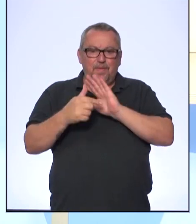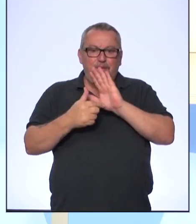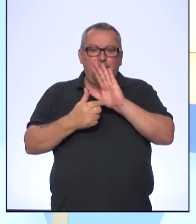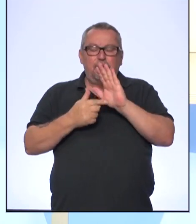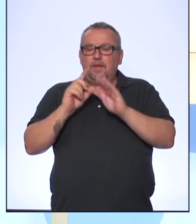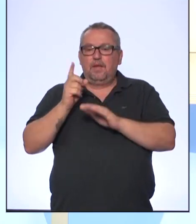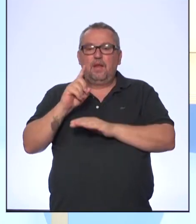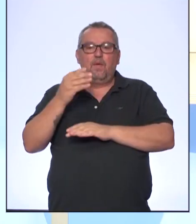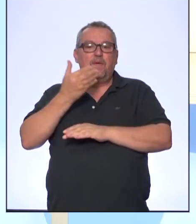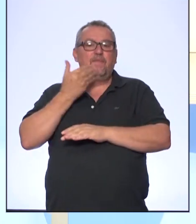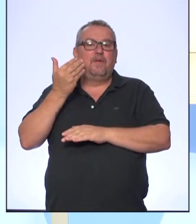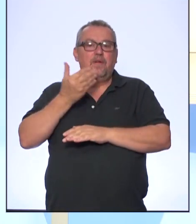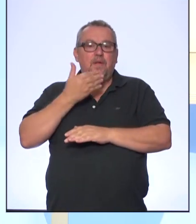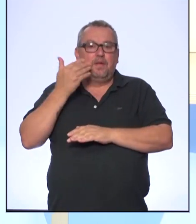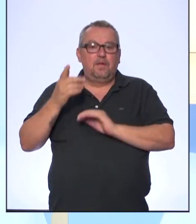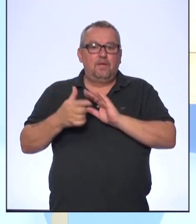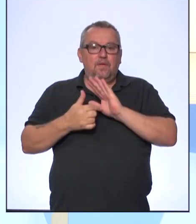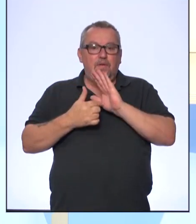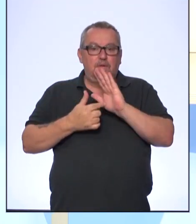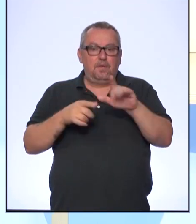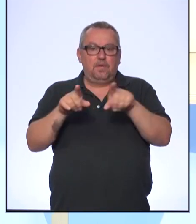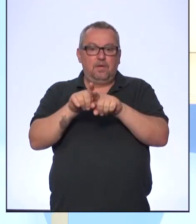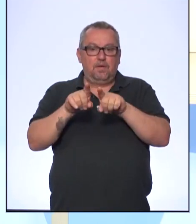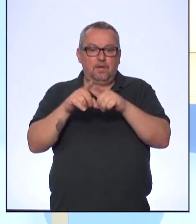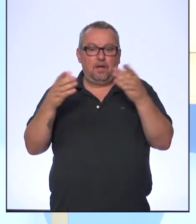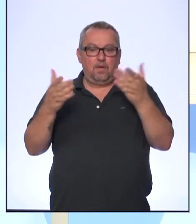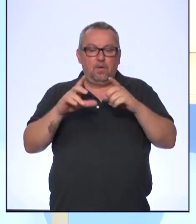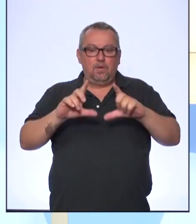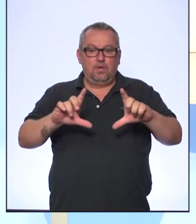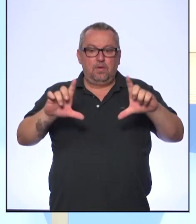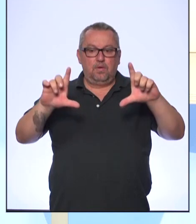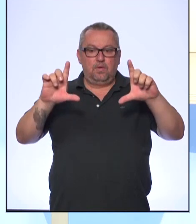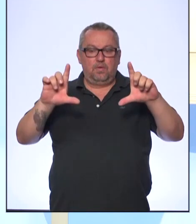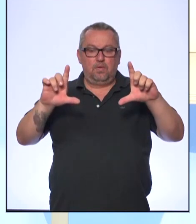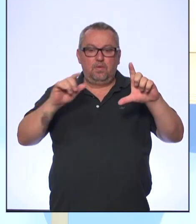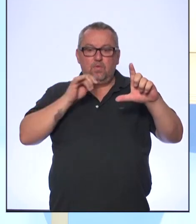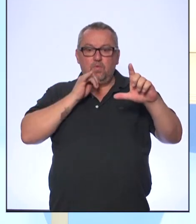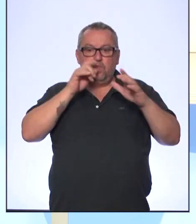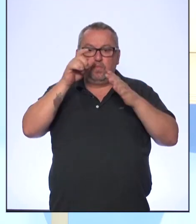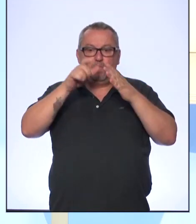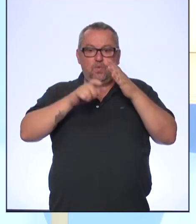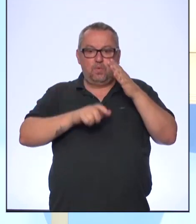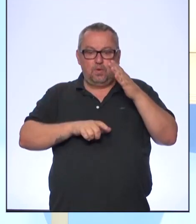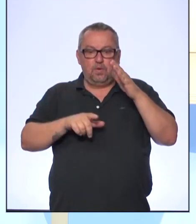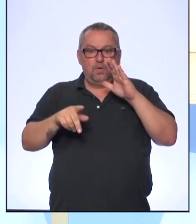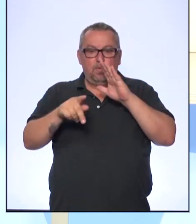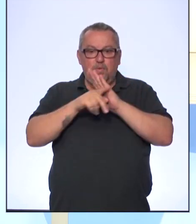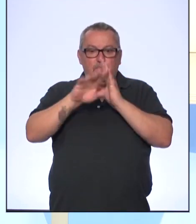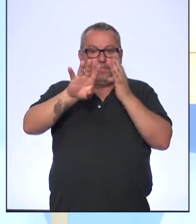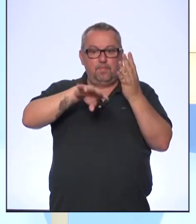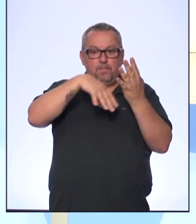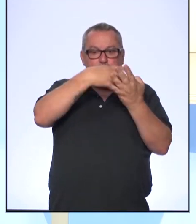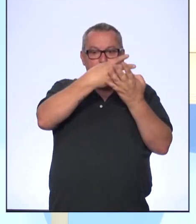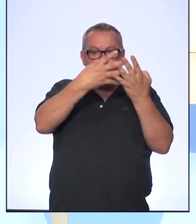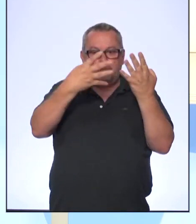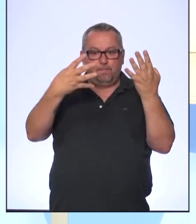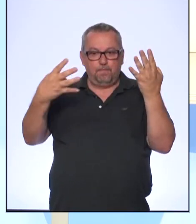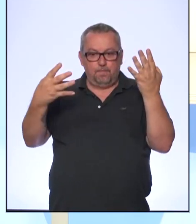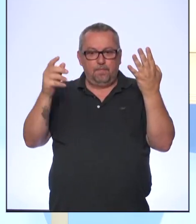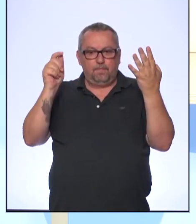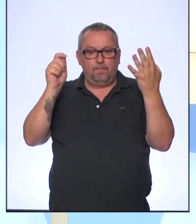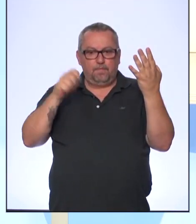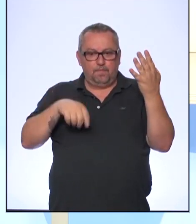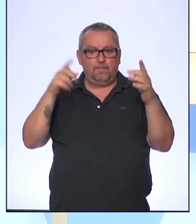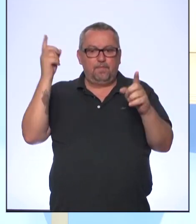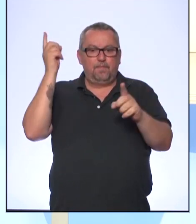que não, tá? Eu vou apresentar para vocês aí na tela um modelo de uma planilha eletrônica que vocês podem